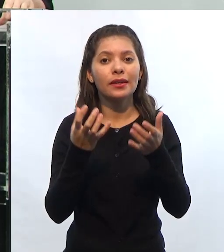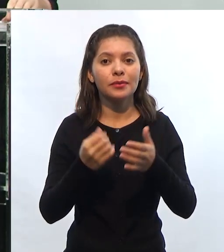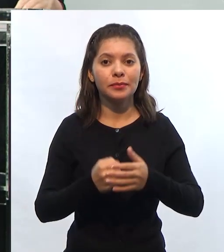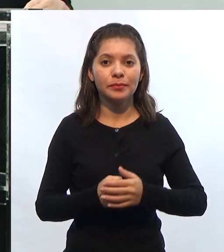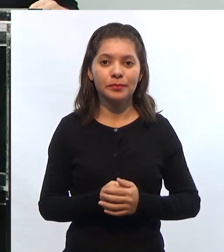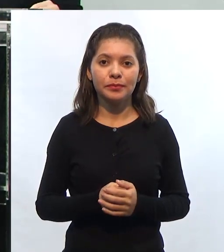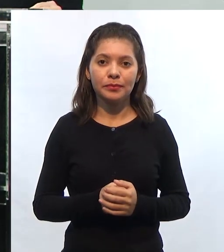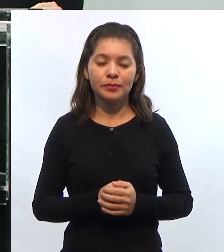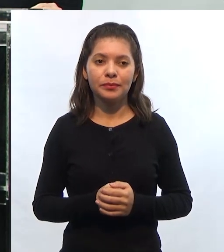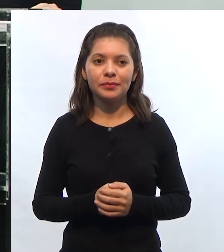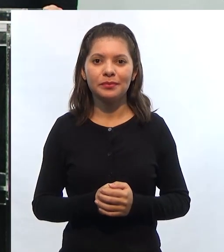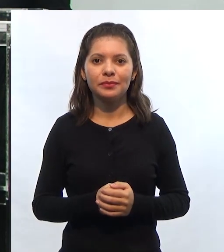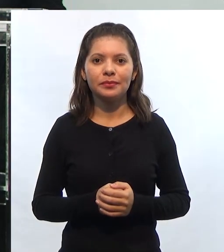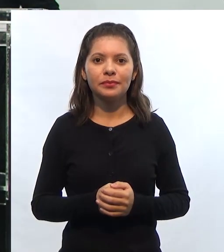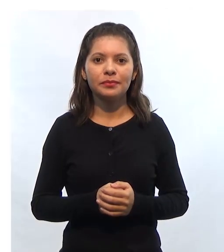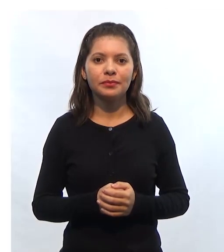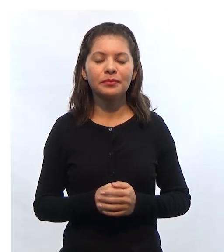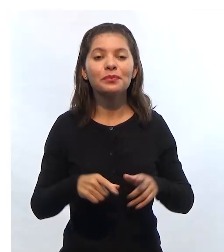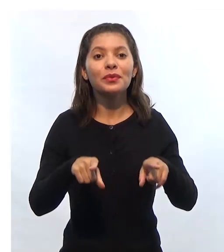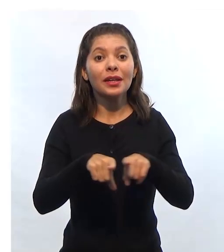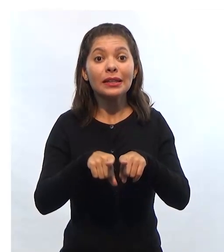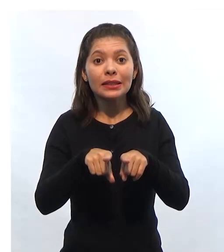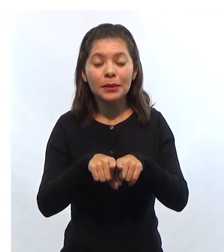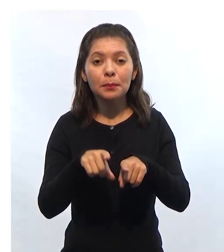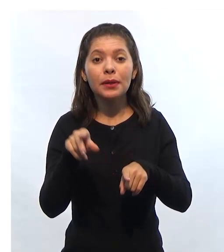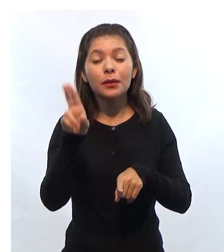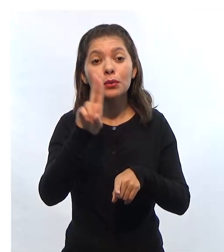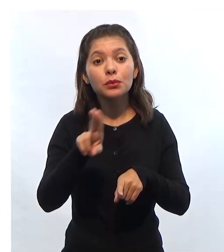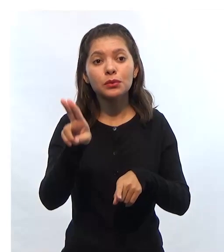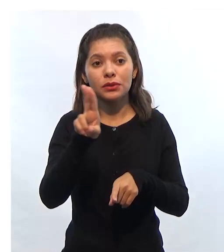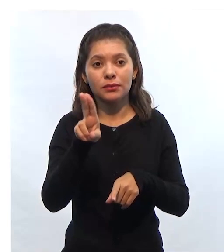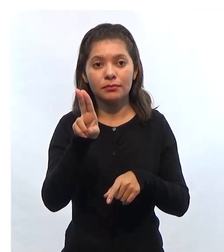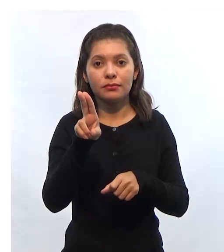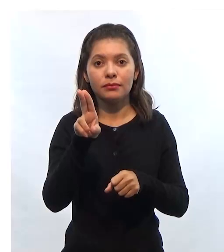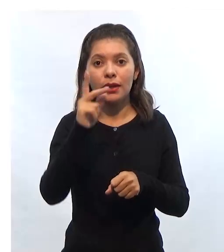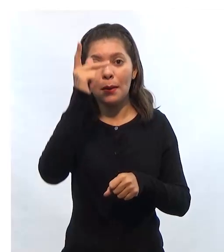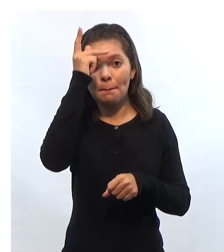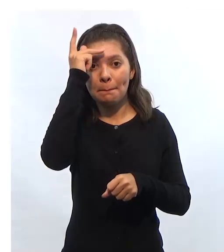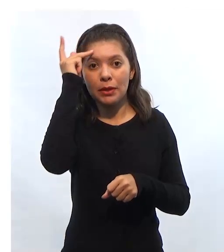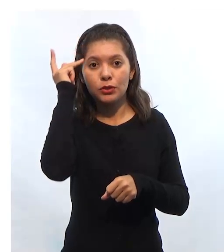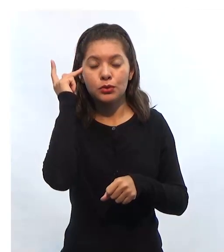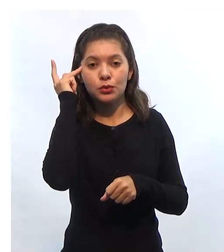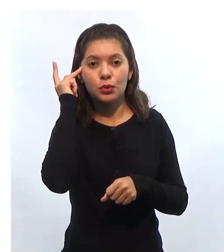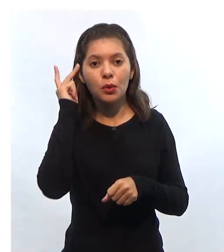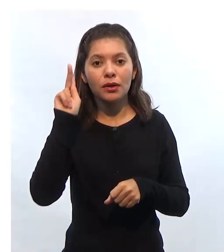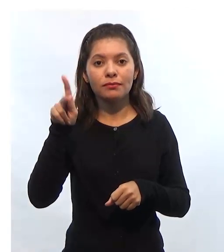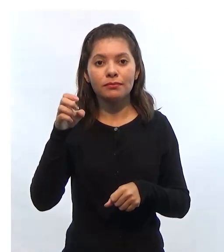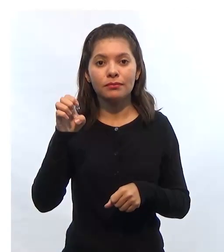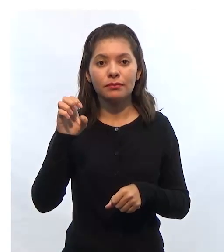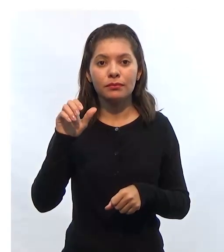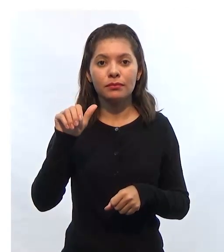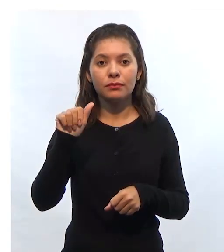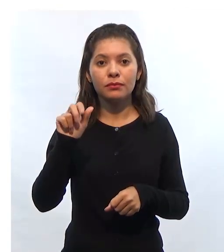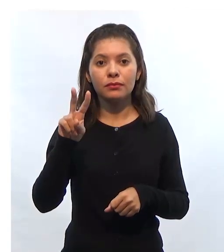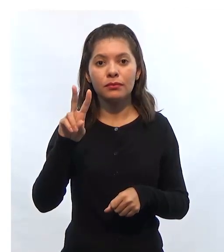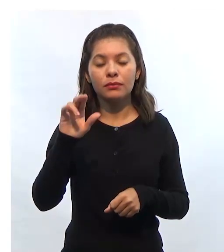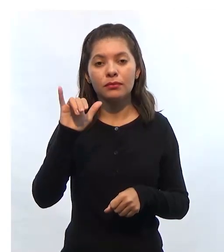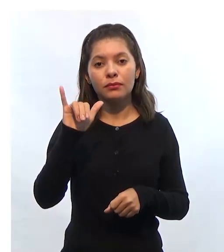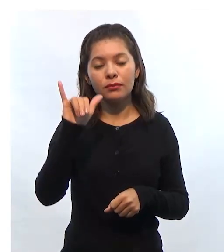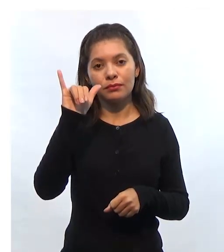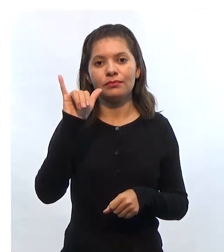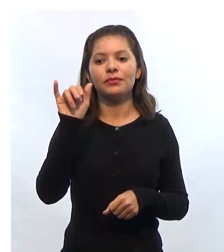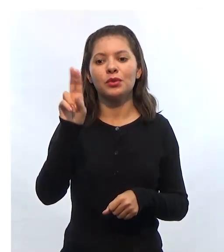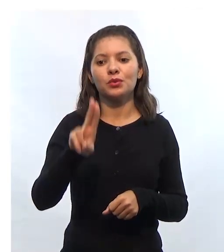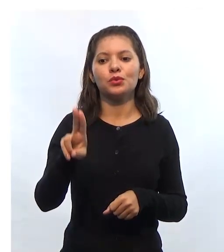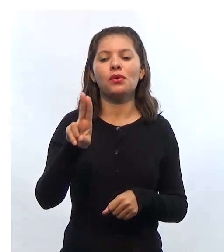tipo de produto, né? Também por grau de utilização. Tem aqueles que são os heavy users, que em inglês